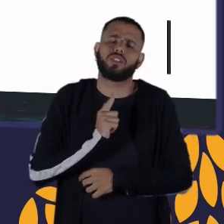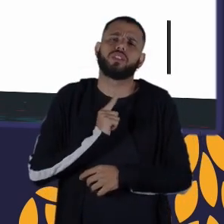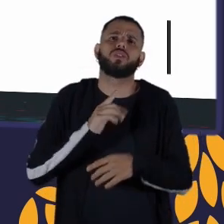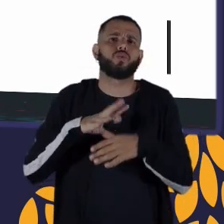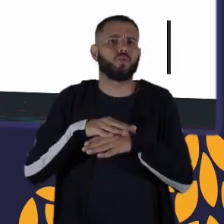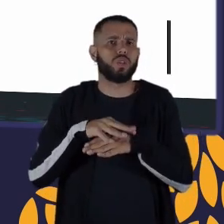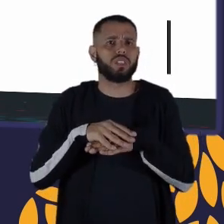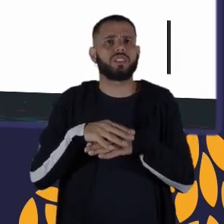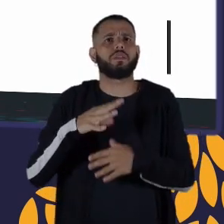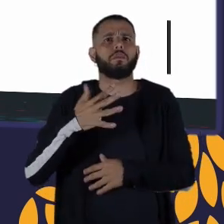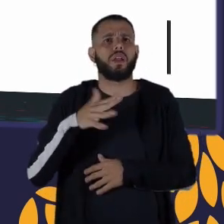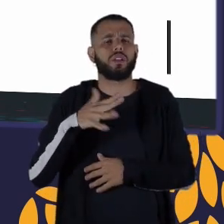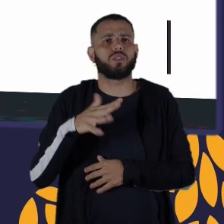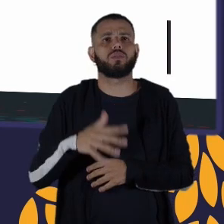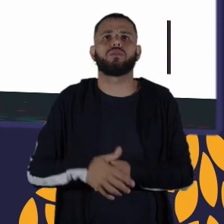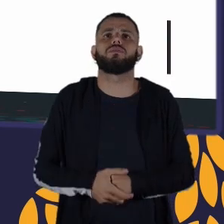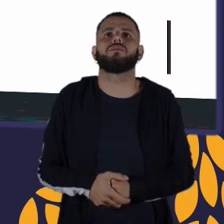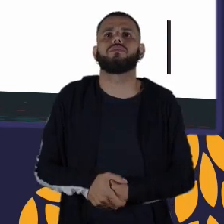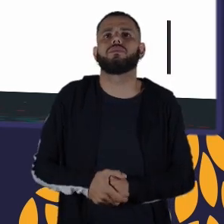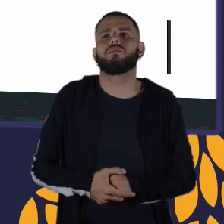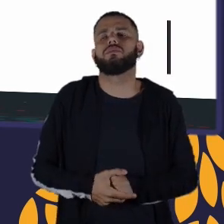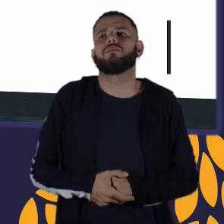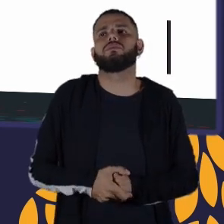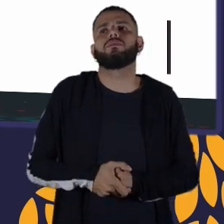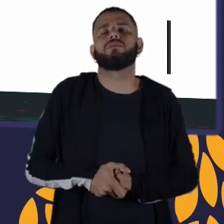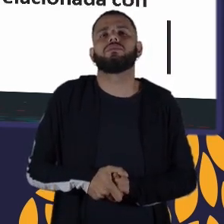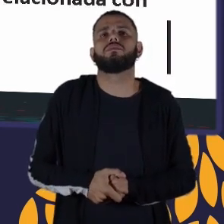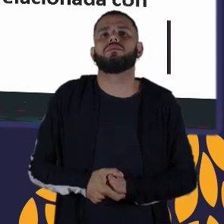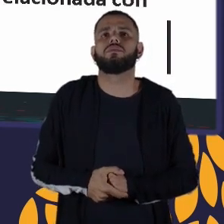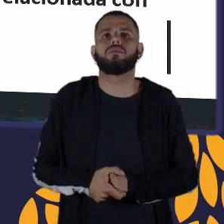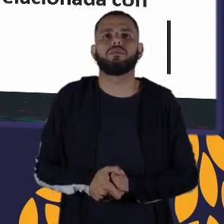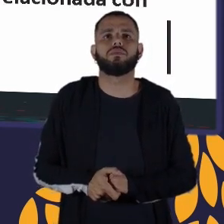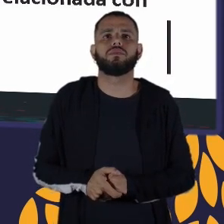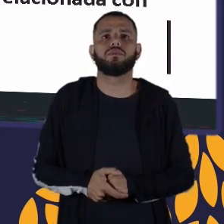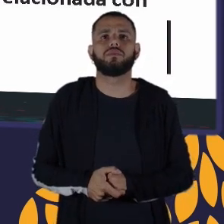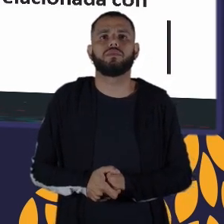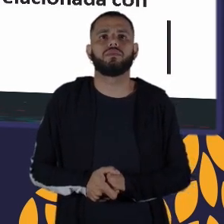Parkinson. Então, cuidado. E finalmente, Alzheimer.